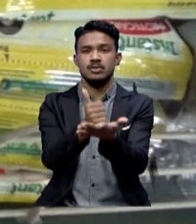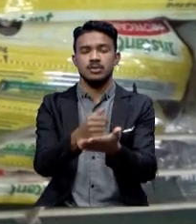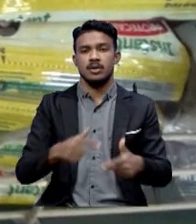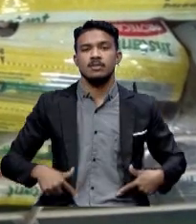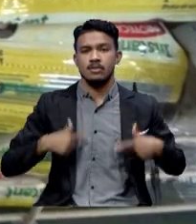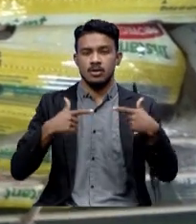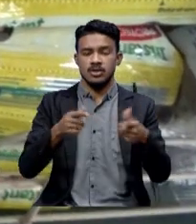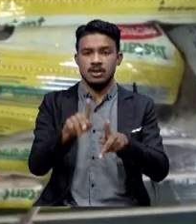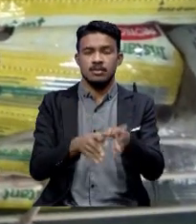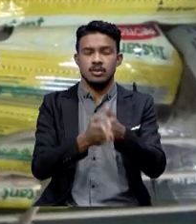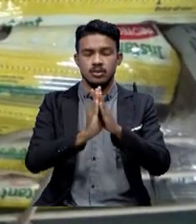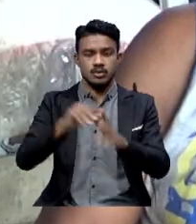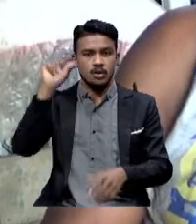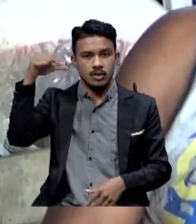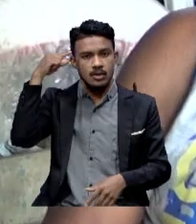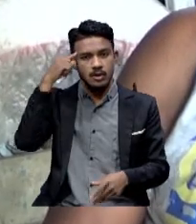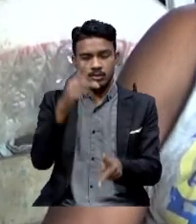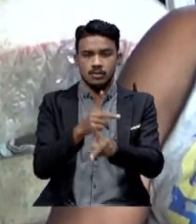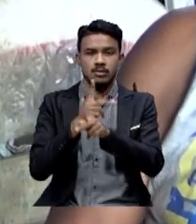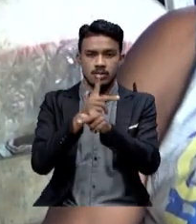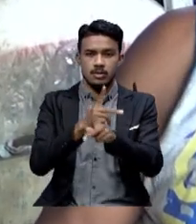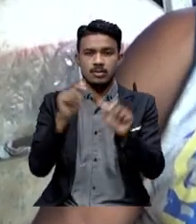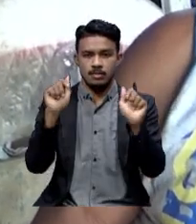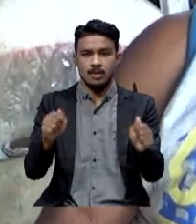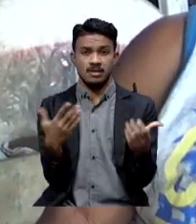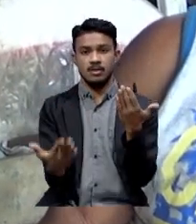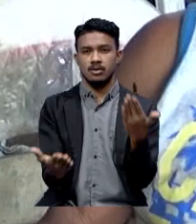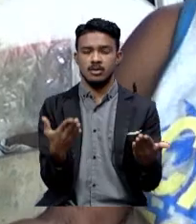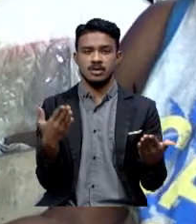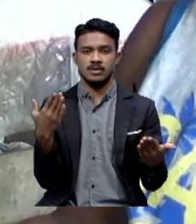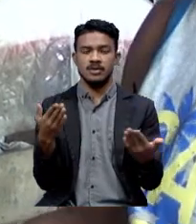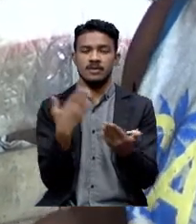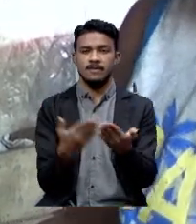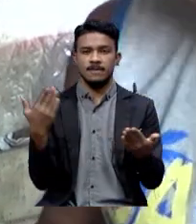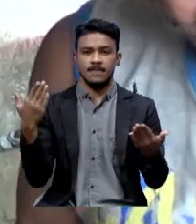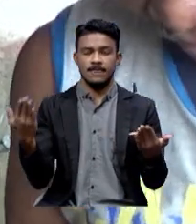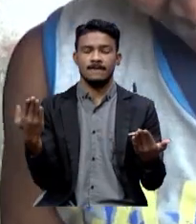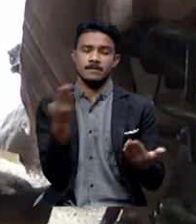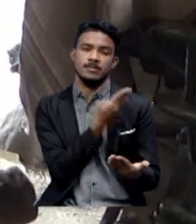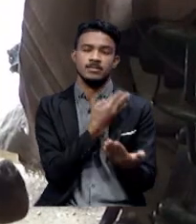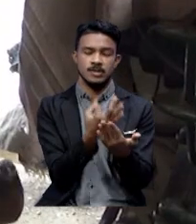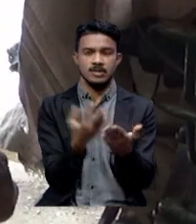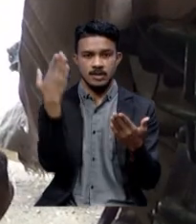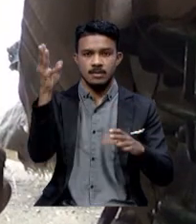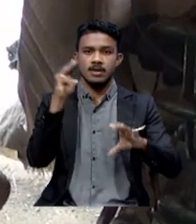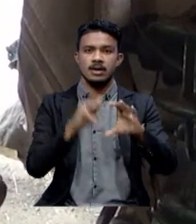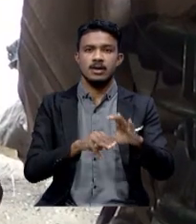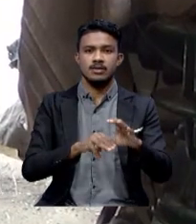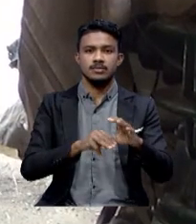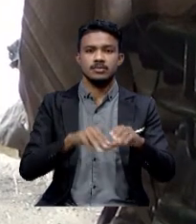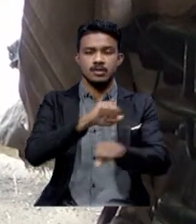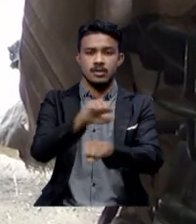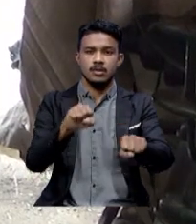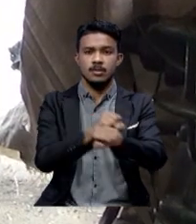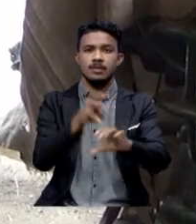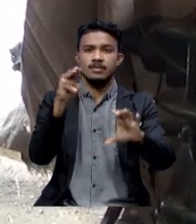russo governo, ato controla o de bela normaliza fale e fole em sassan e em mercado. Sira e a toco bordo, né? Fala no quarteiro,